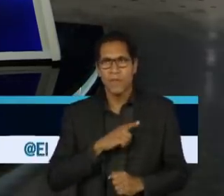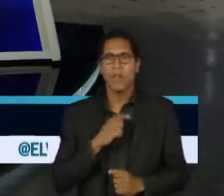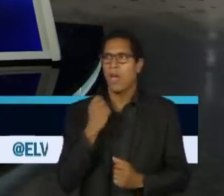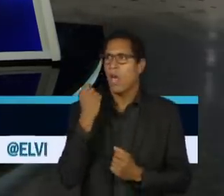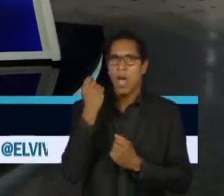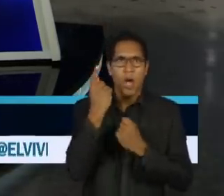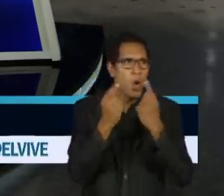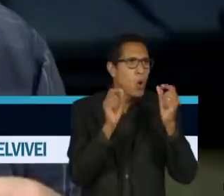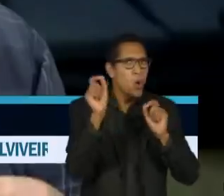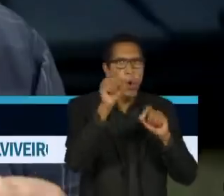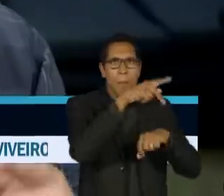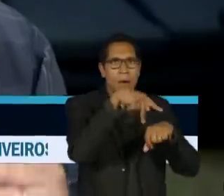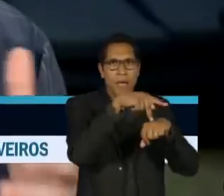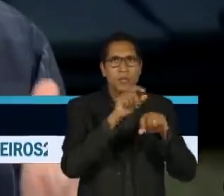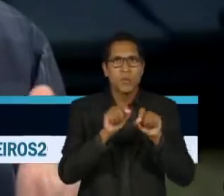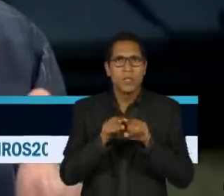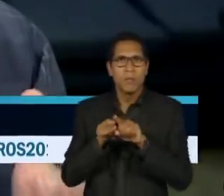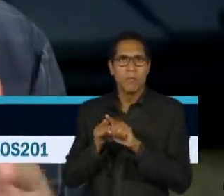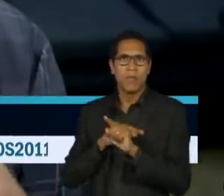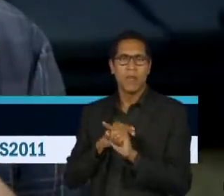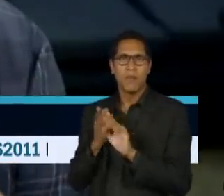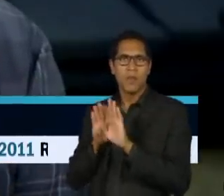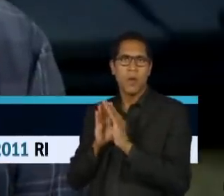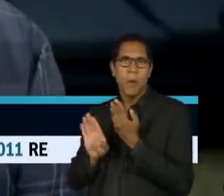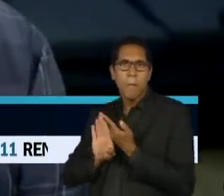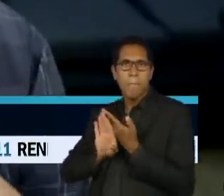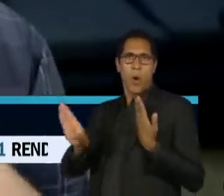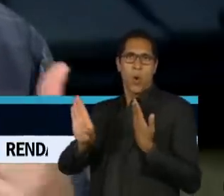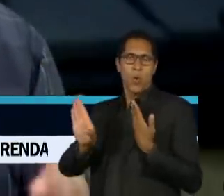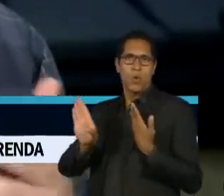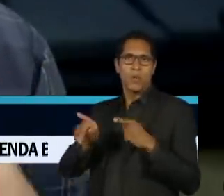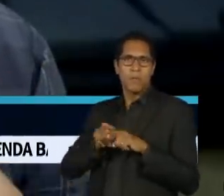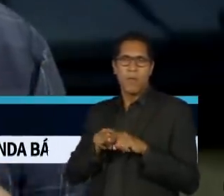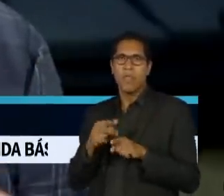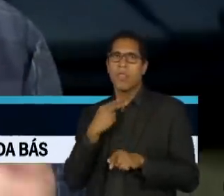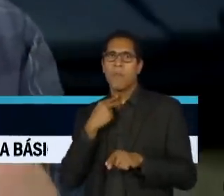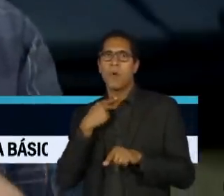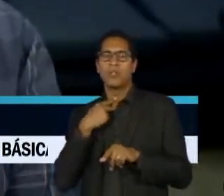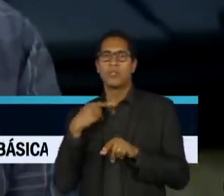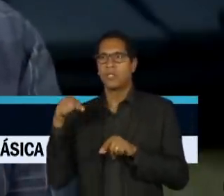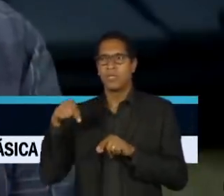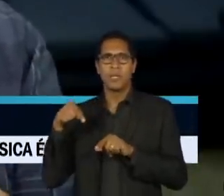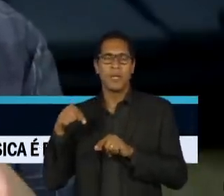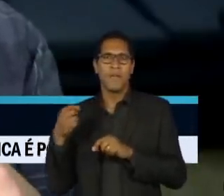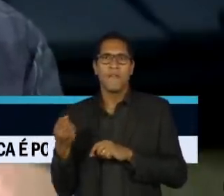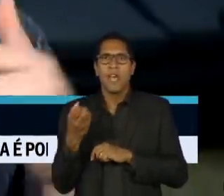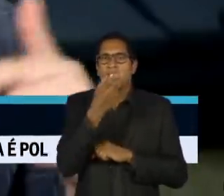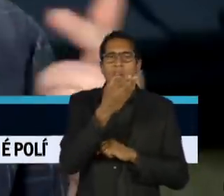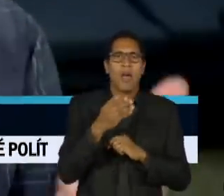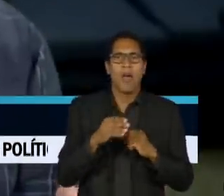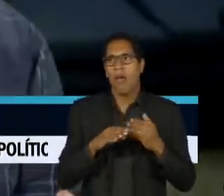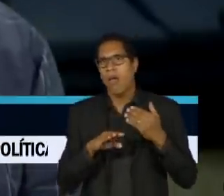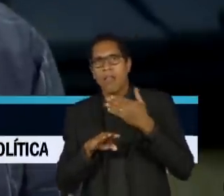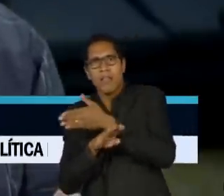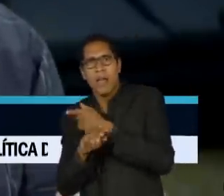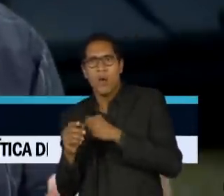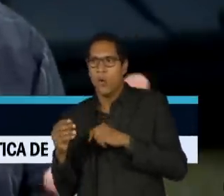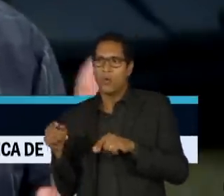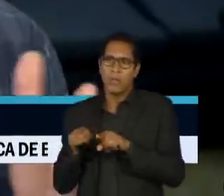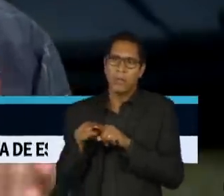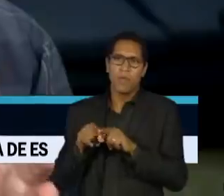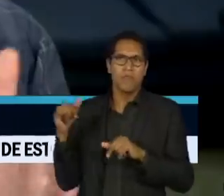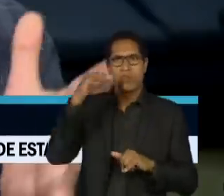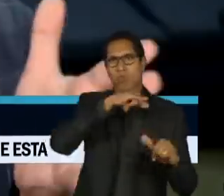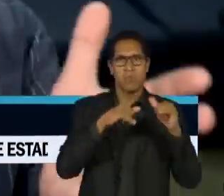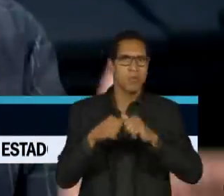agora todo mundo no continente vai ficar mal e vai ficar indisposto a colaborar com os pesquisadores que relataram isso para o mundo. Quer dizer,